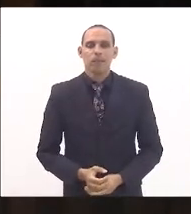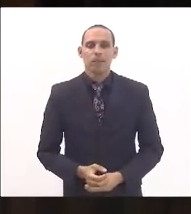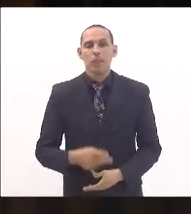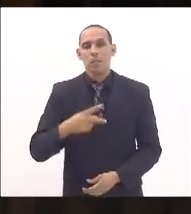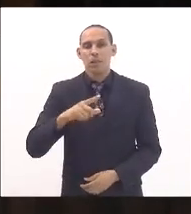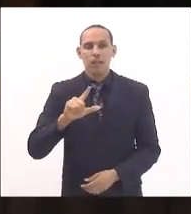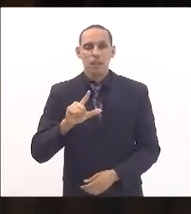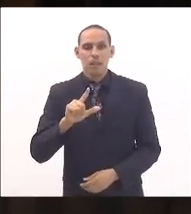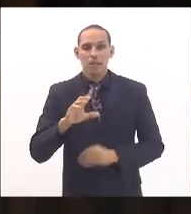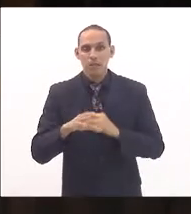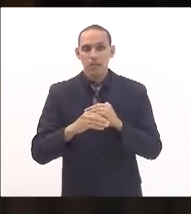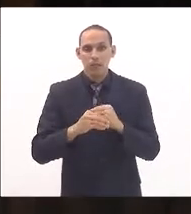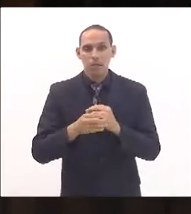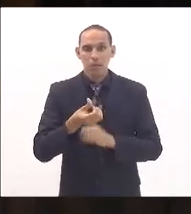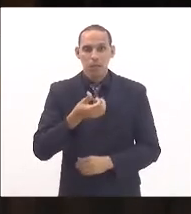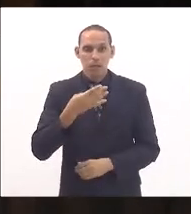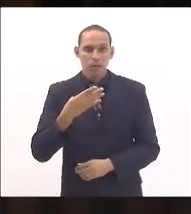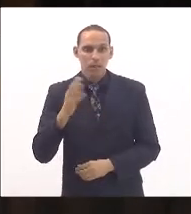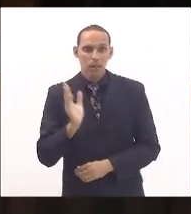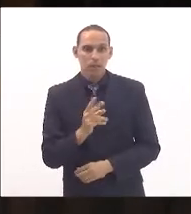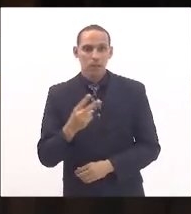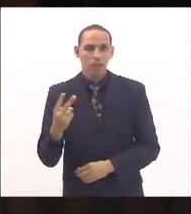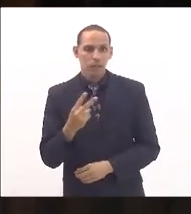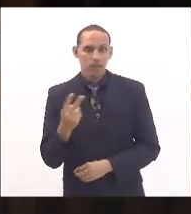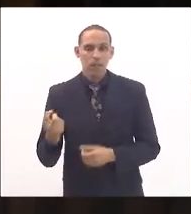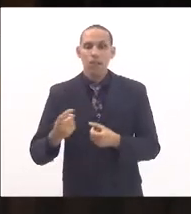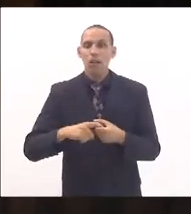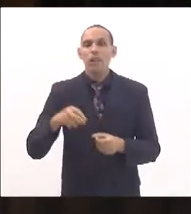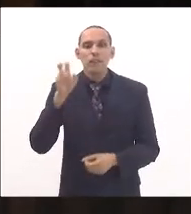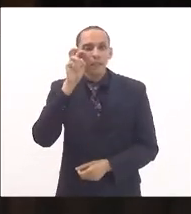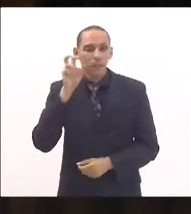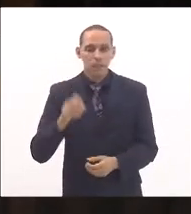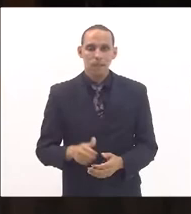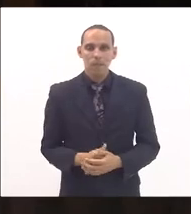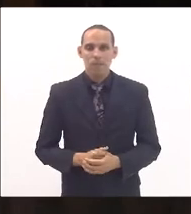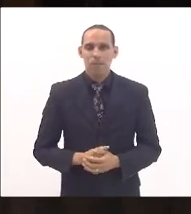Projeto de lei complementar 6422, retorna na quinta-feira.